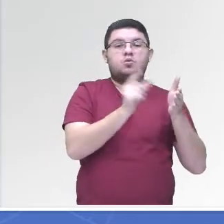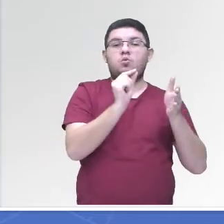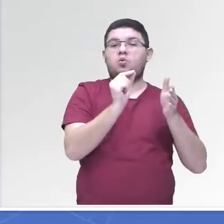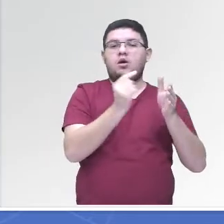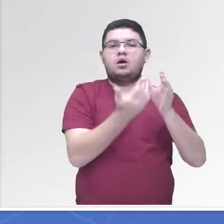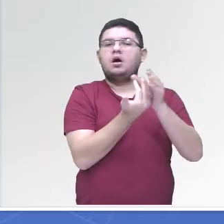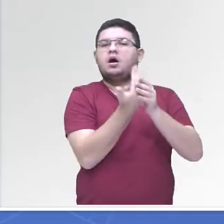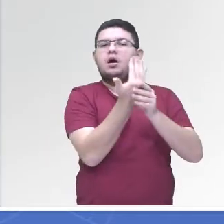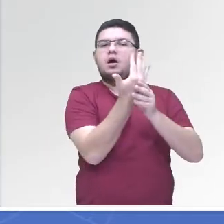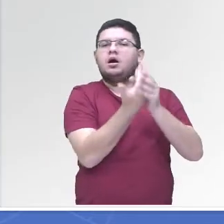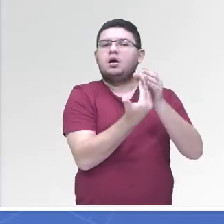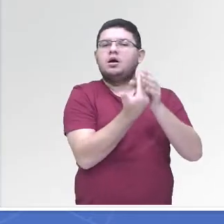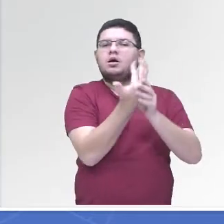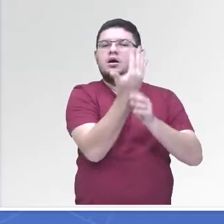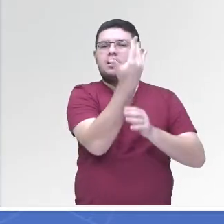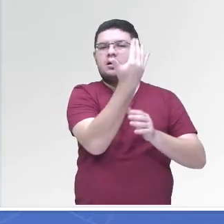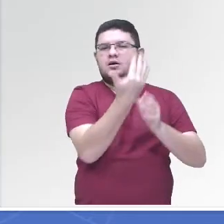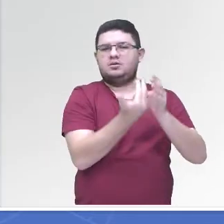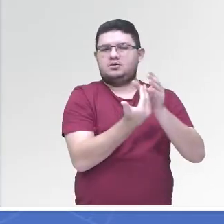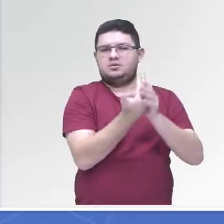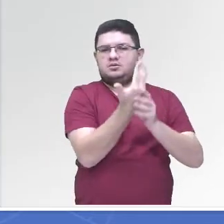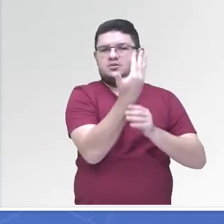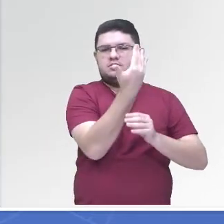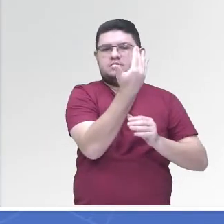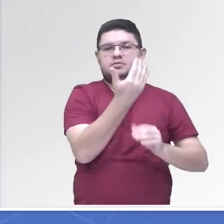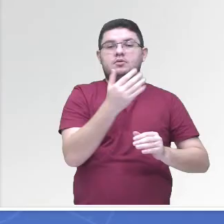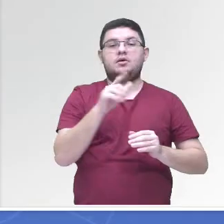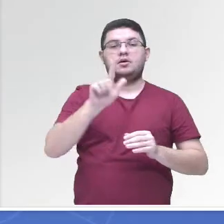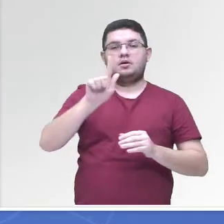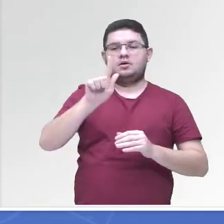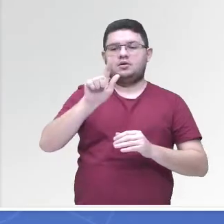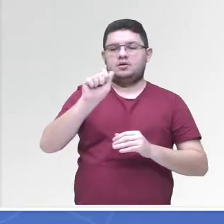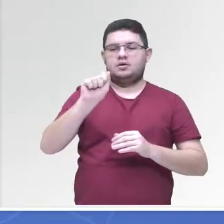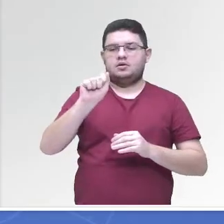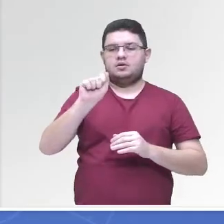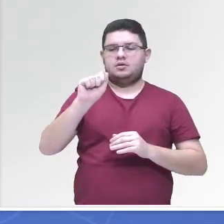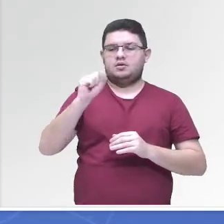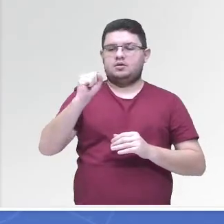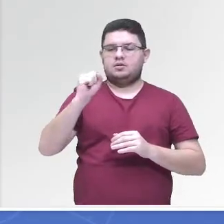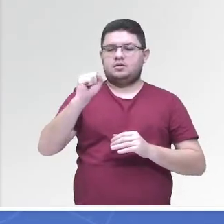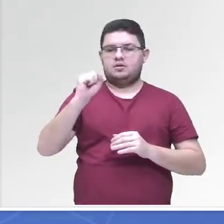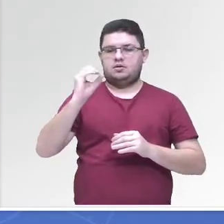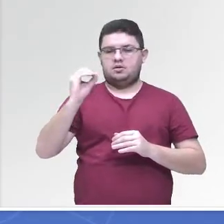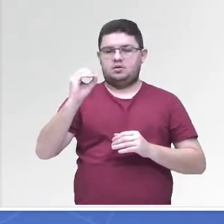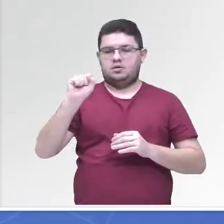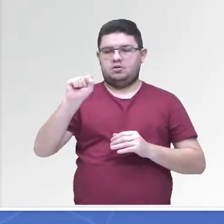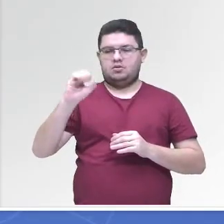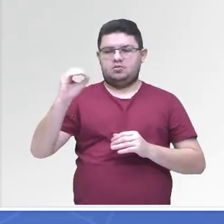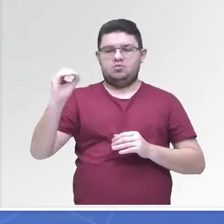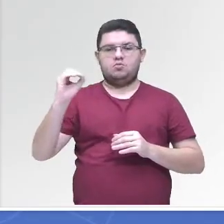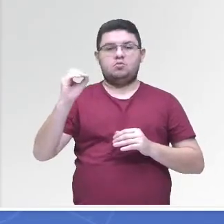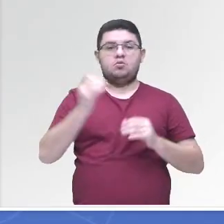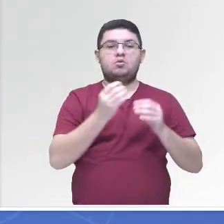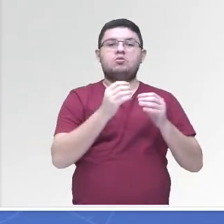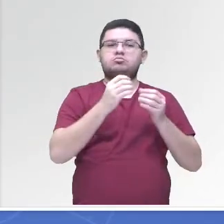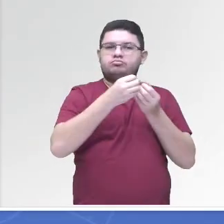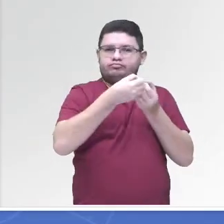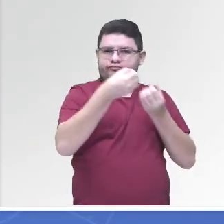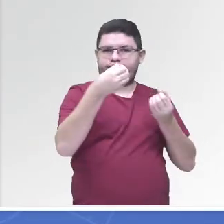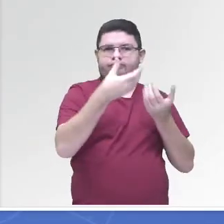estado da matéria, o gasoso, como você vê aqui. Então, a gente já percebe esse afastamento bem